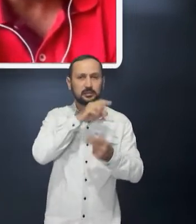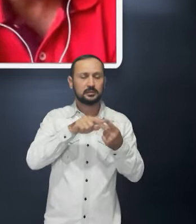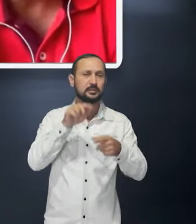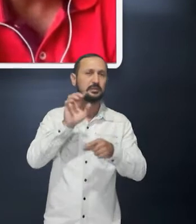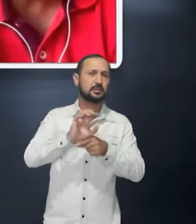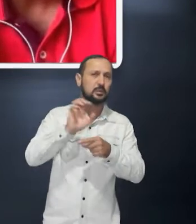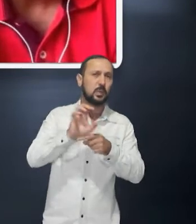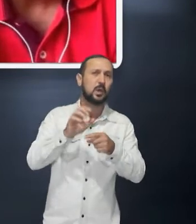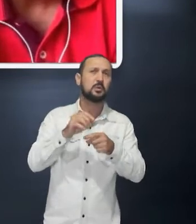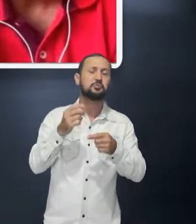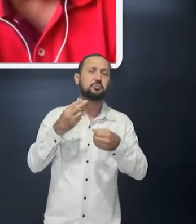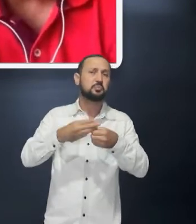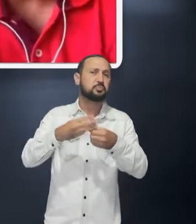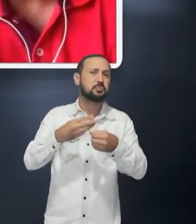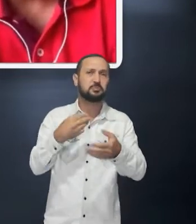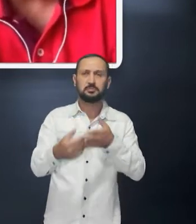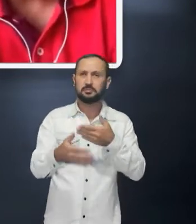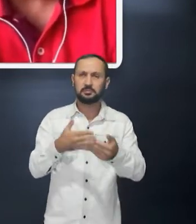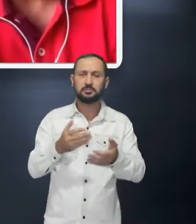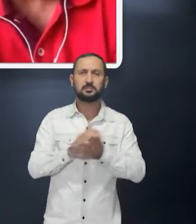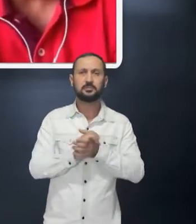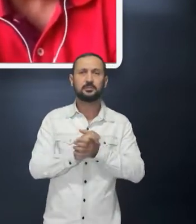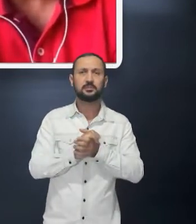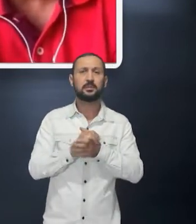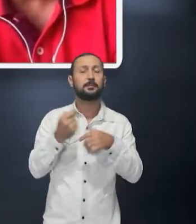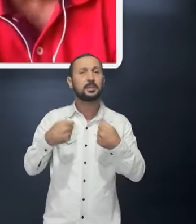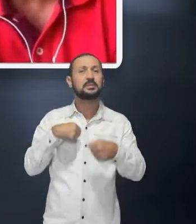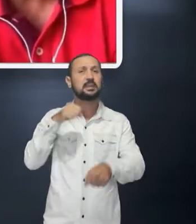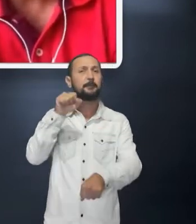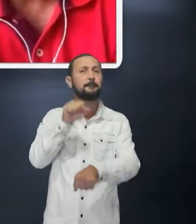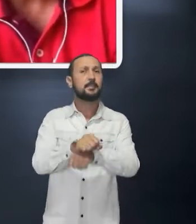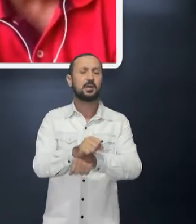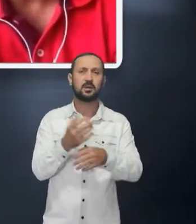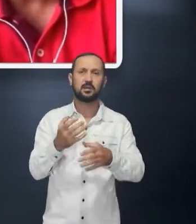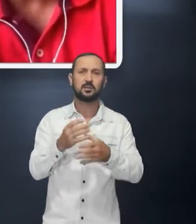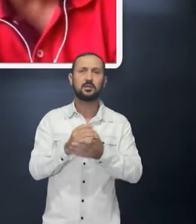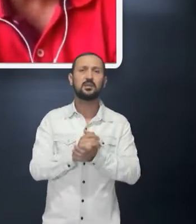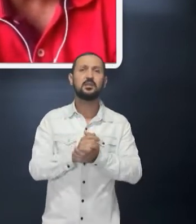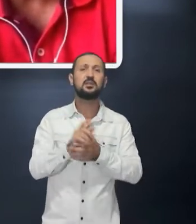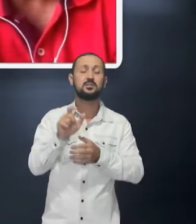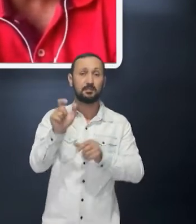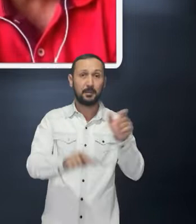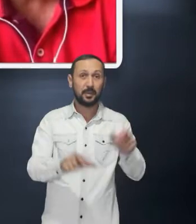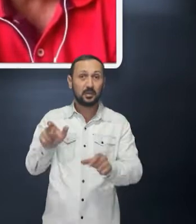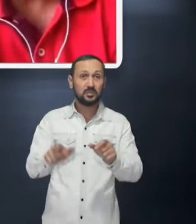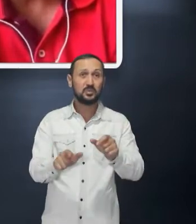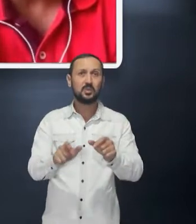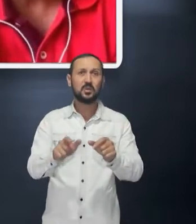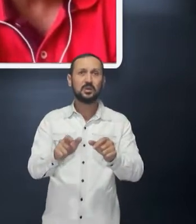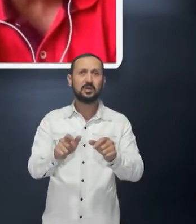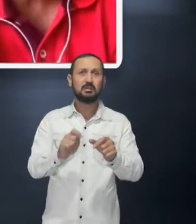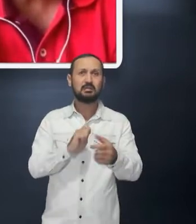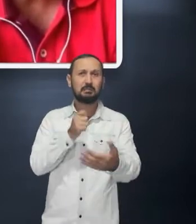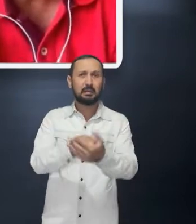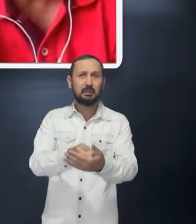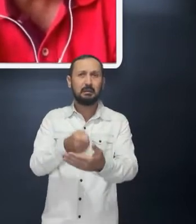grandes municípios, isso tem que acabar. Isso traz um custo para o contribuinte que é péssimo para o país, é uma ineficiência do